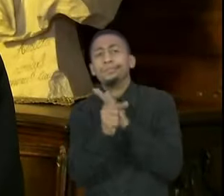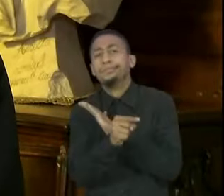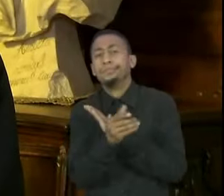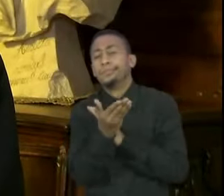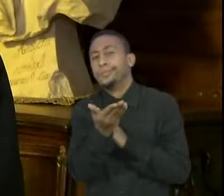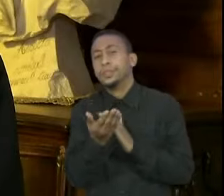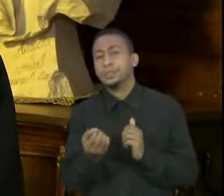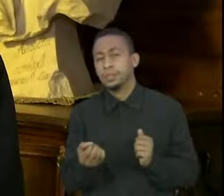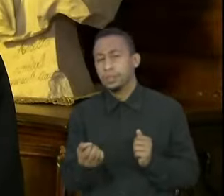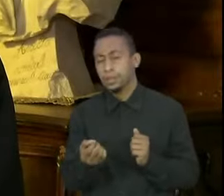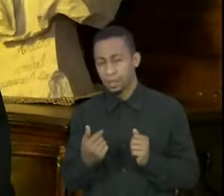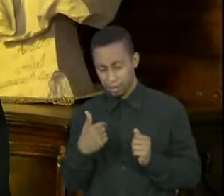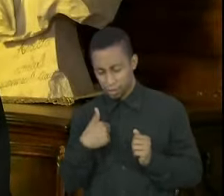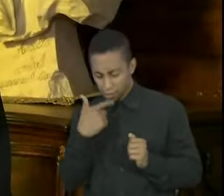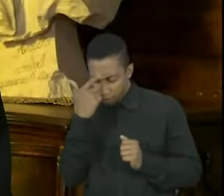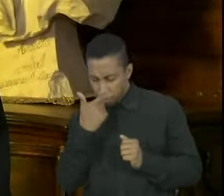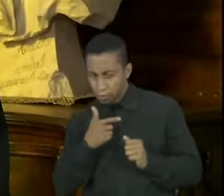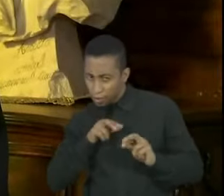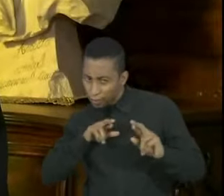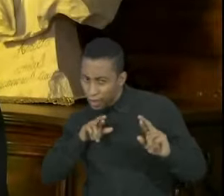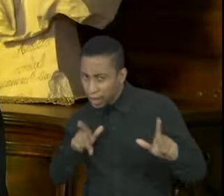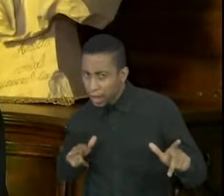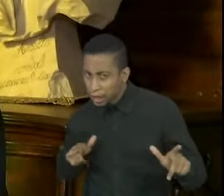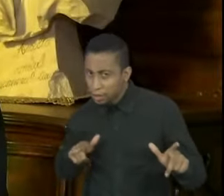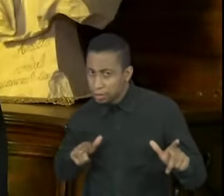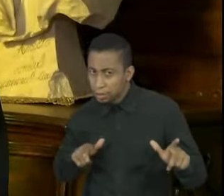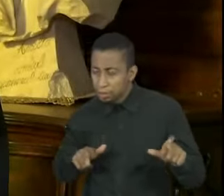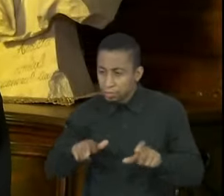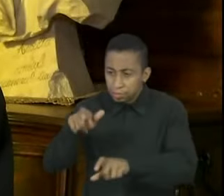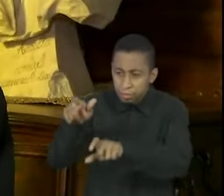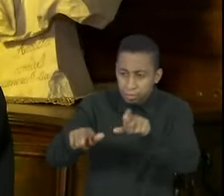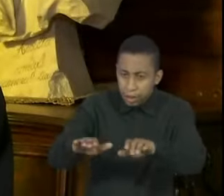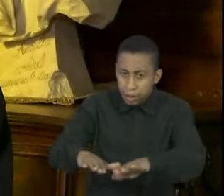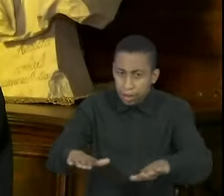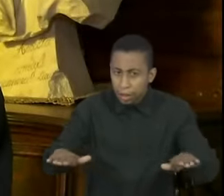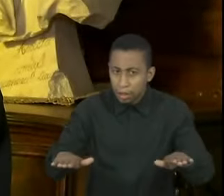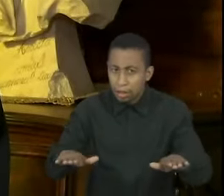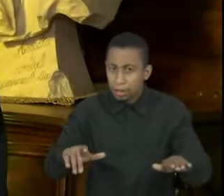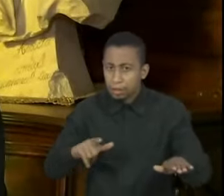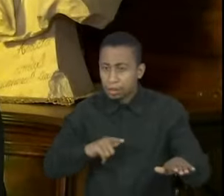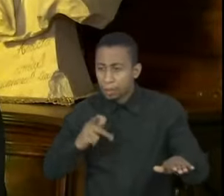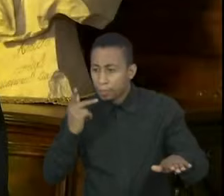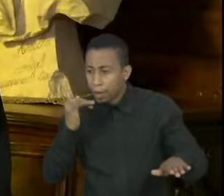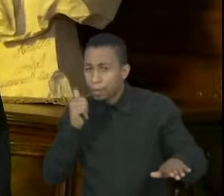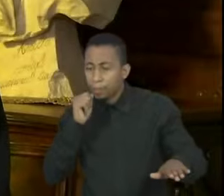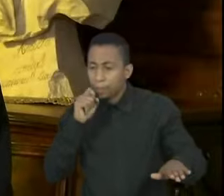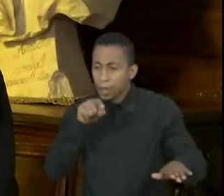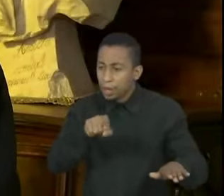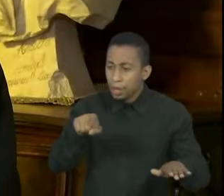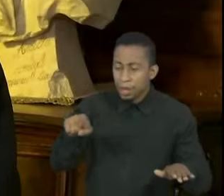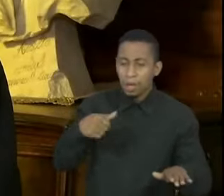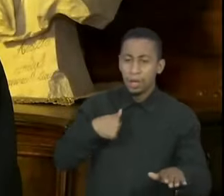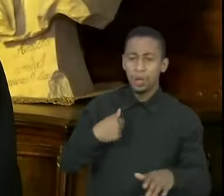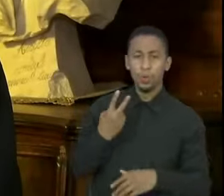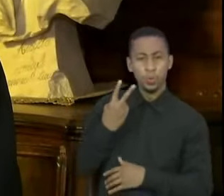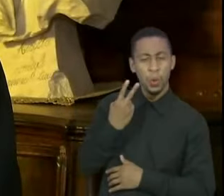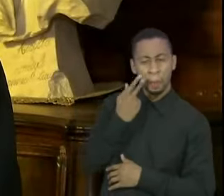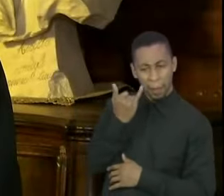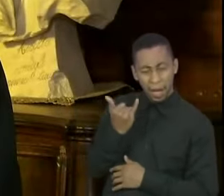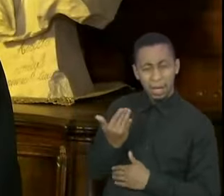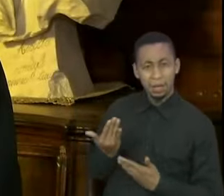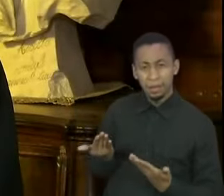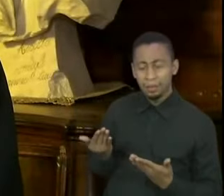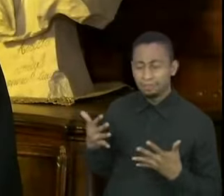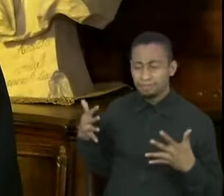como é que eu sou diferente o que as outras crianças que tem um pai e uma mãe eu tenho dois pais eu tenho duas Mães a criança vai